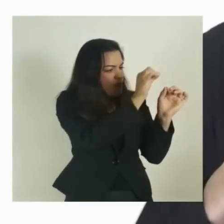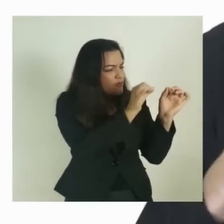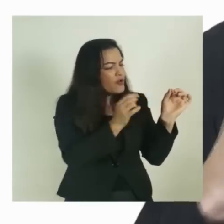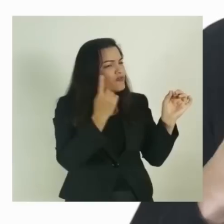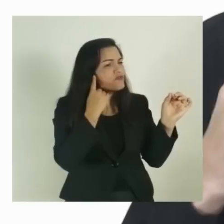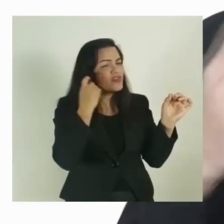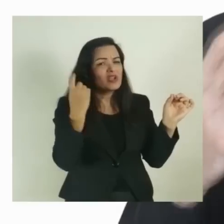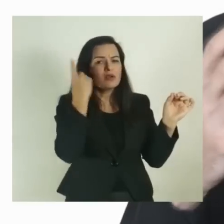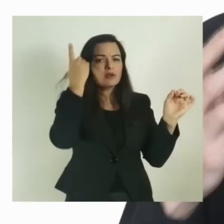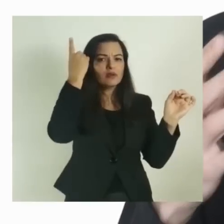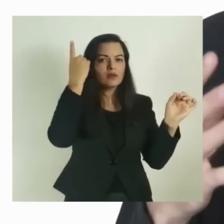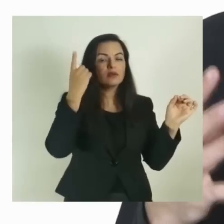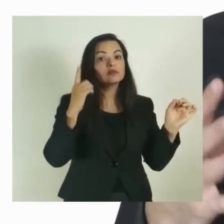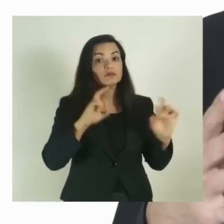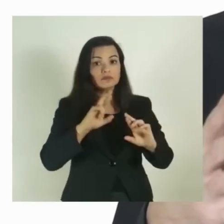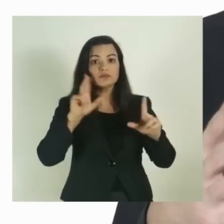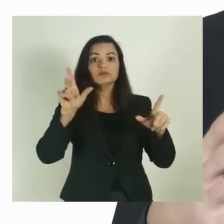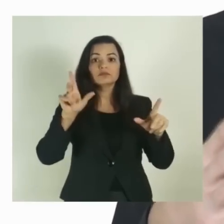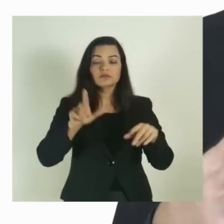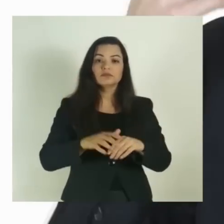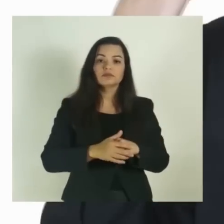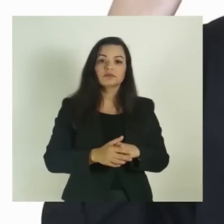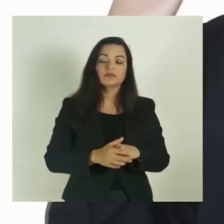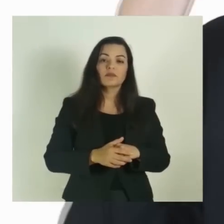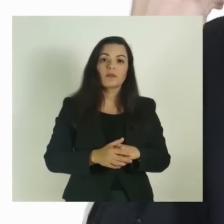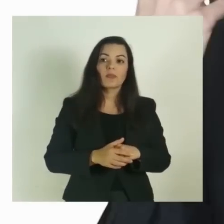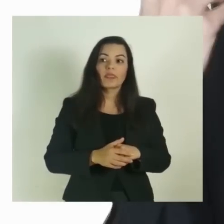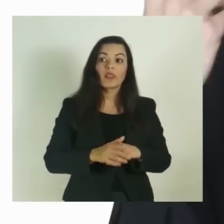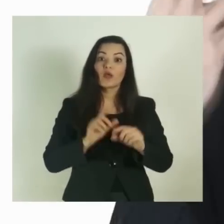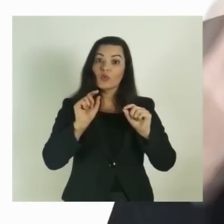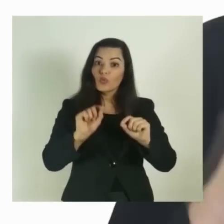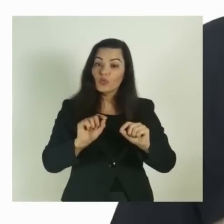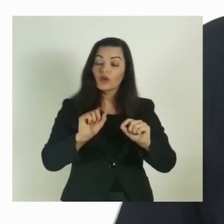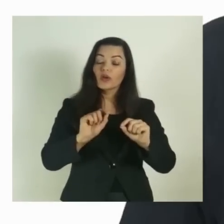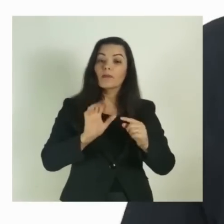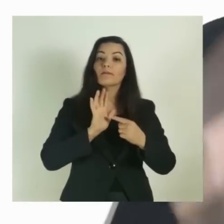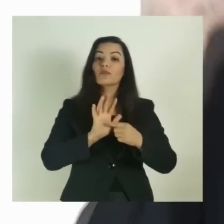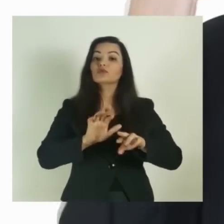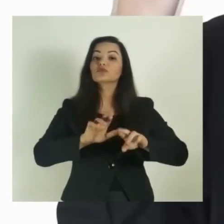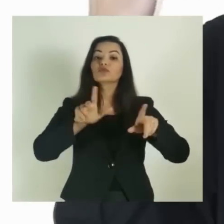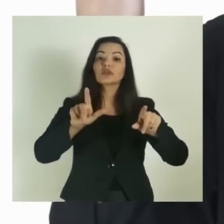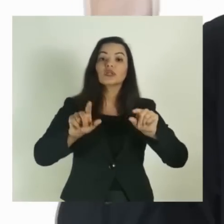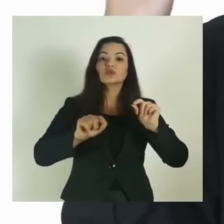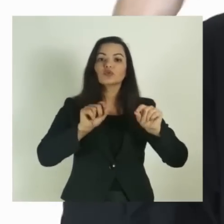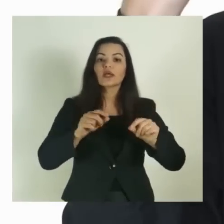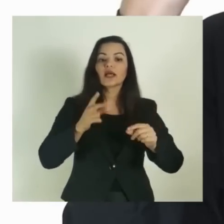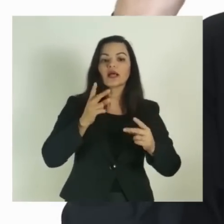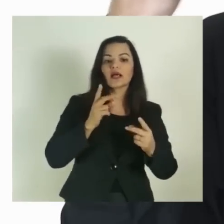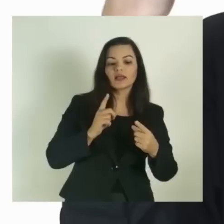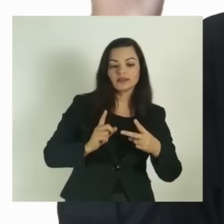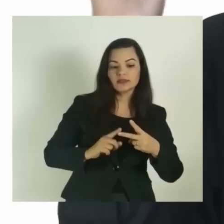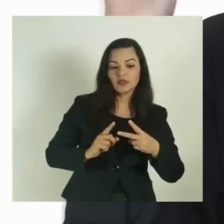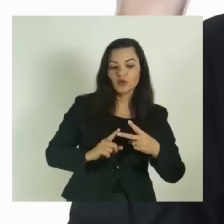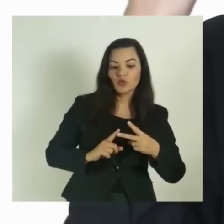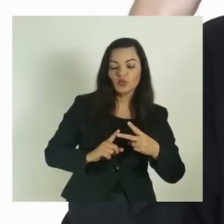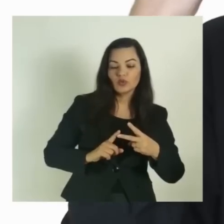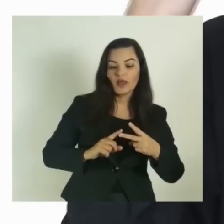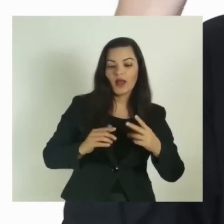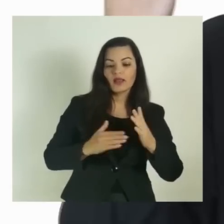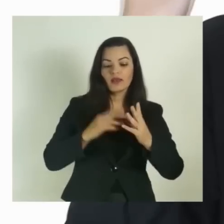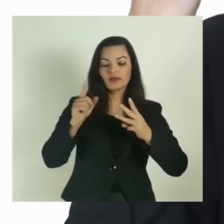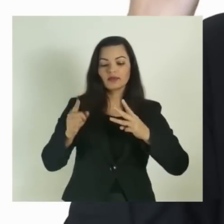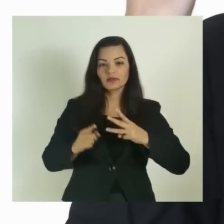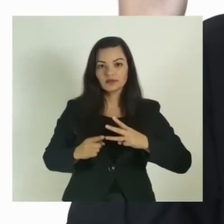tem uma sonoridade bastante diferente quando a gente faz isso. O que vai realmente diferenciar a segunda para a terceira versão, a